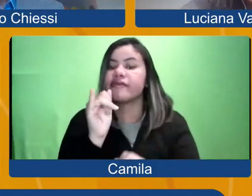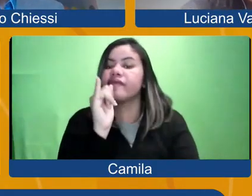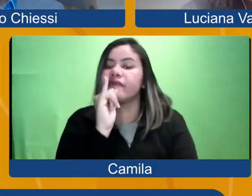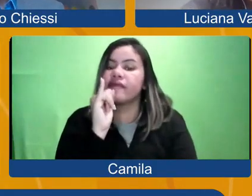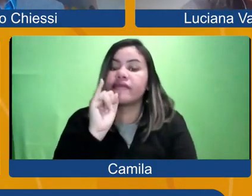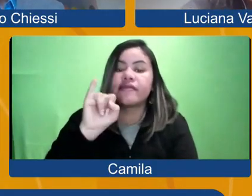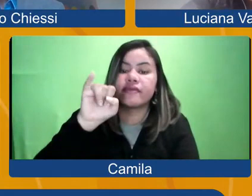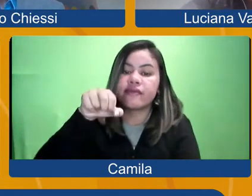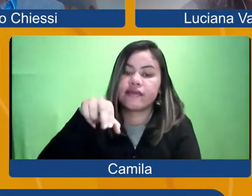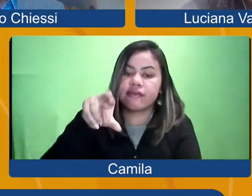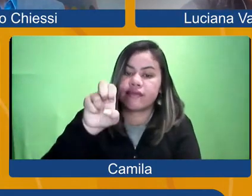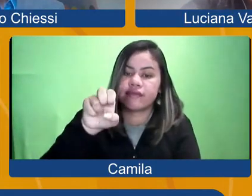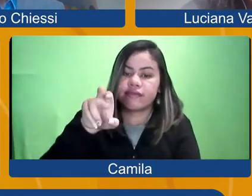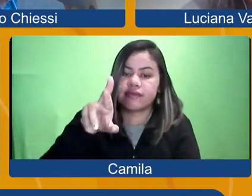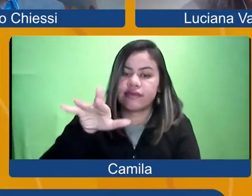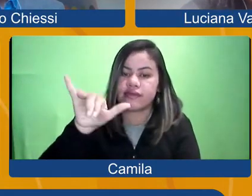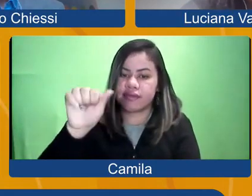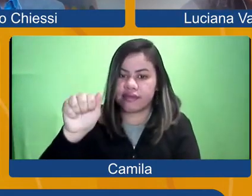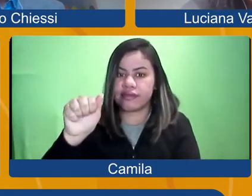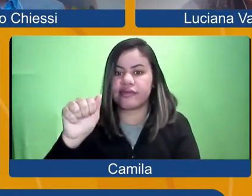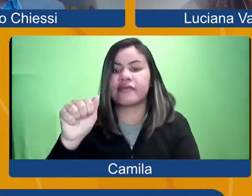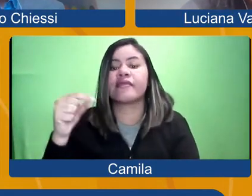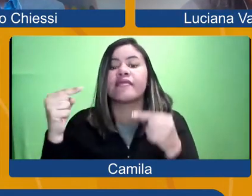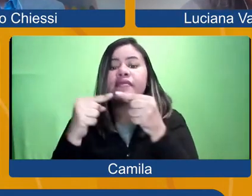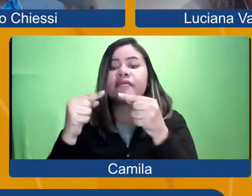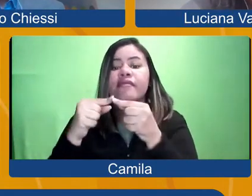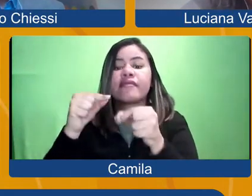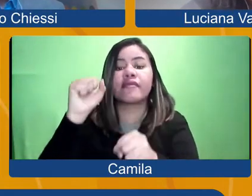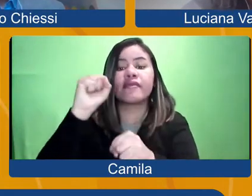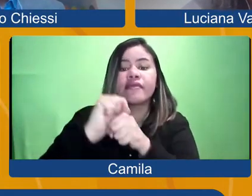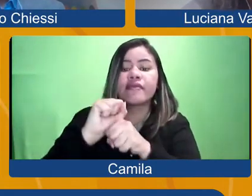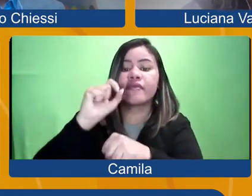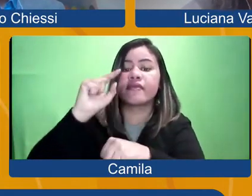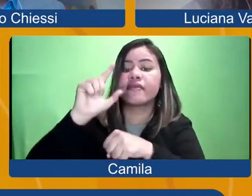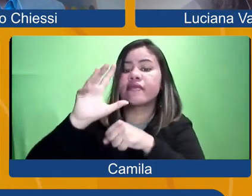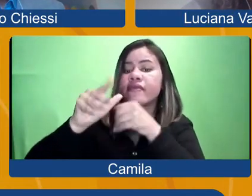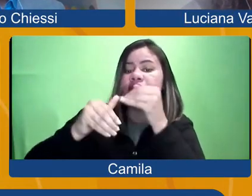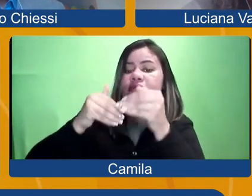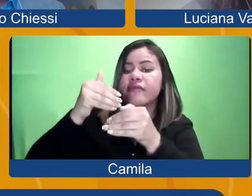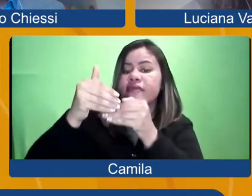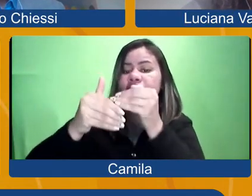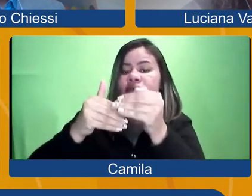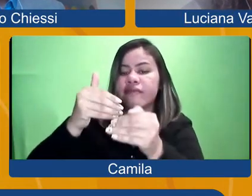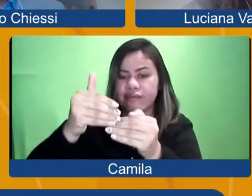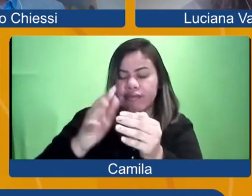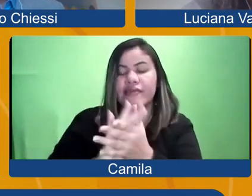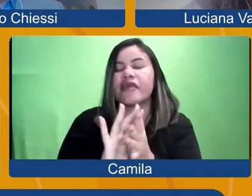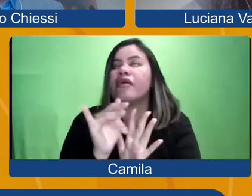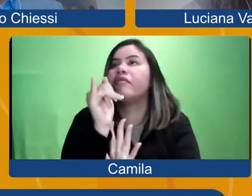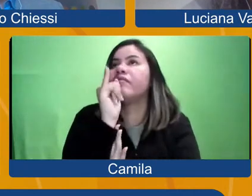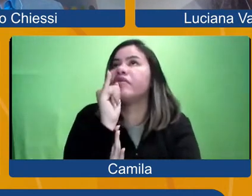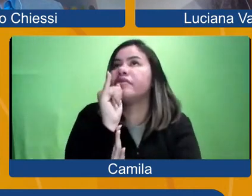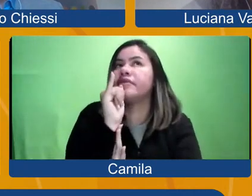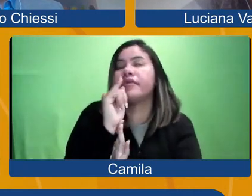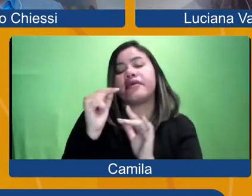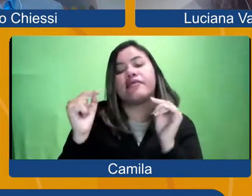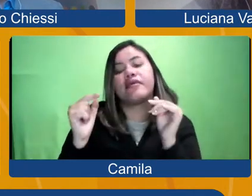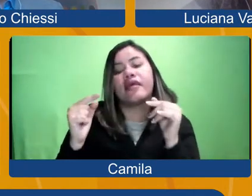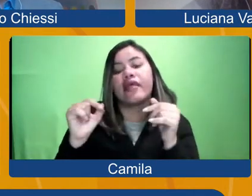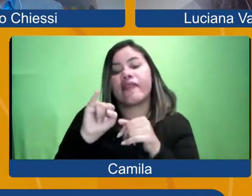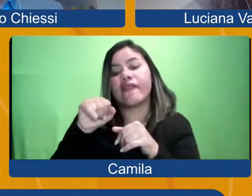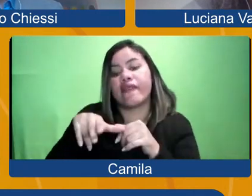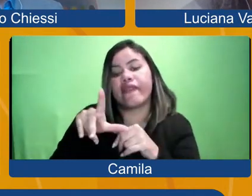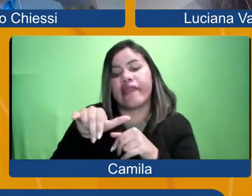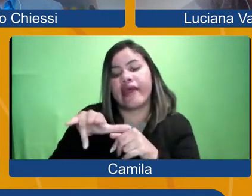né. Talvez essa seja uma maneira de fazer com que o sofrimento humano que vem por aí seja um